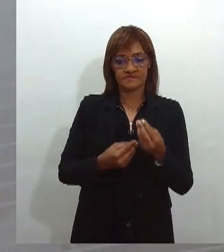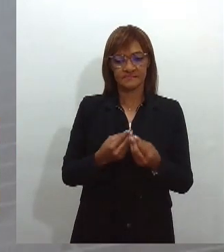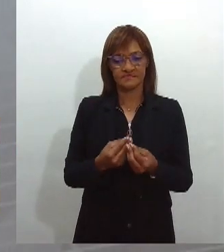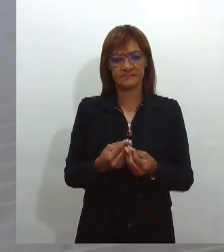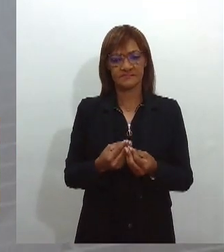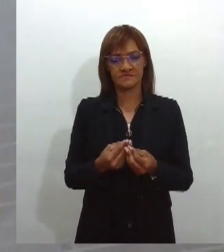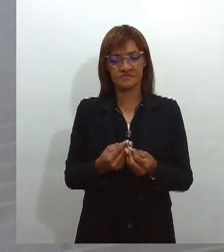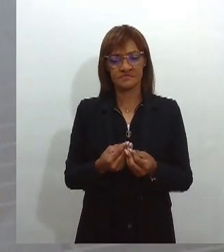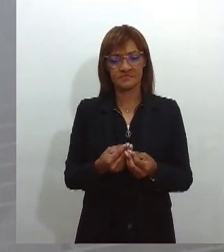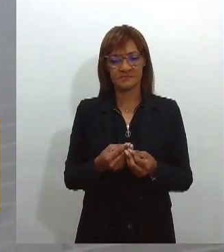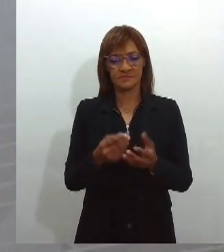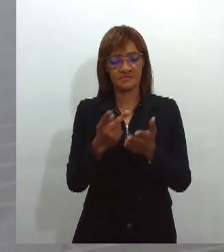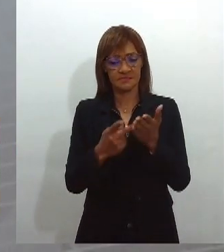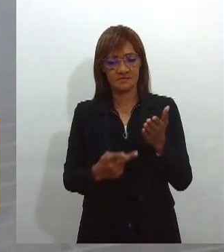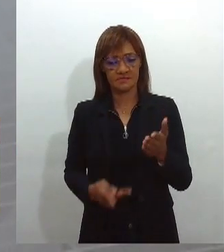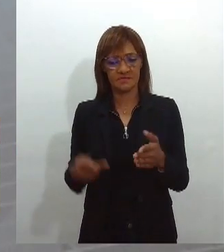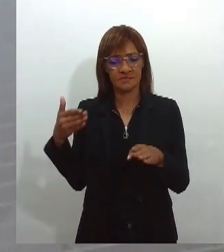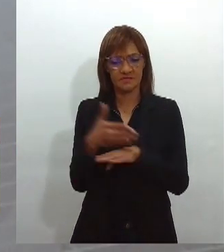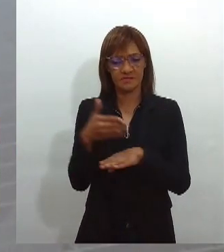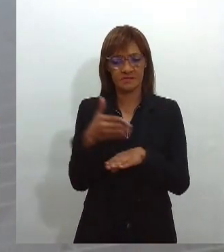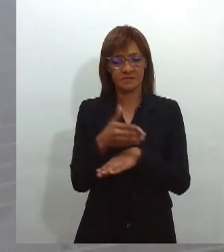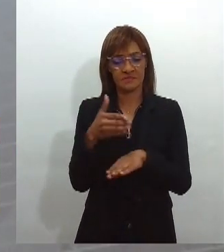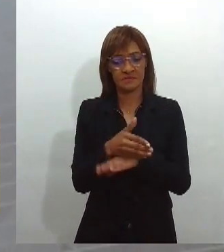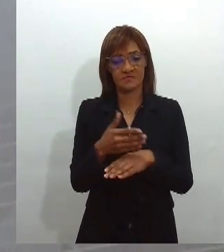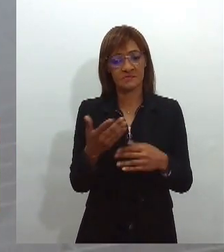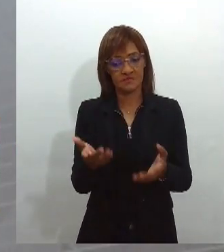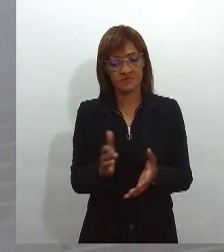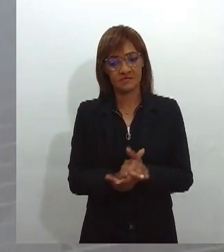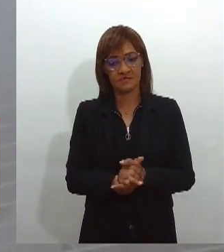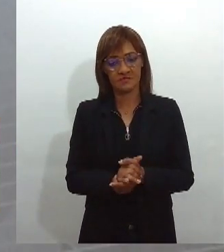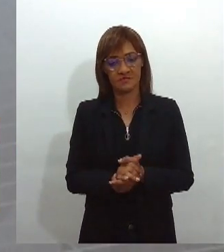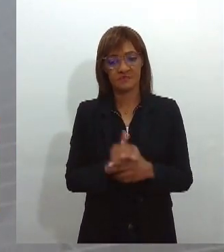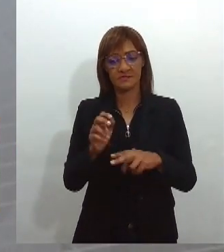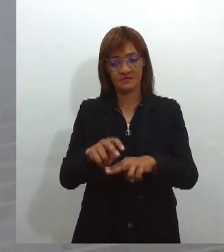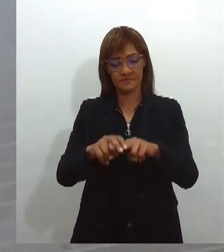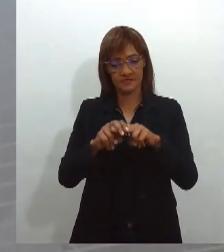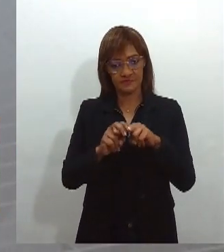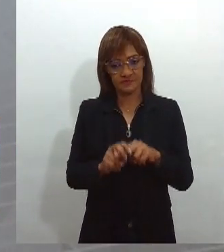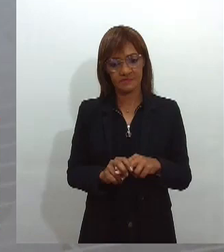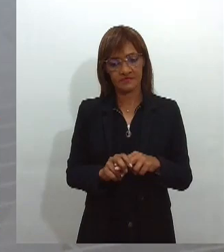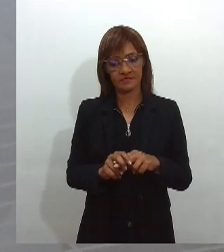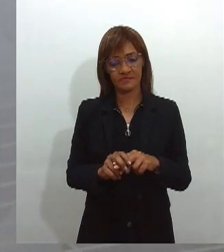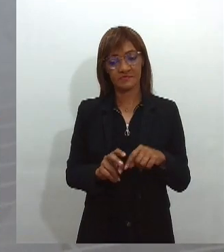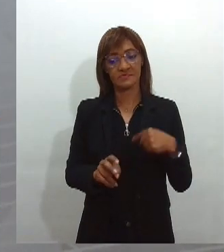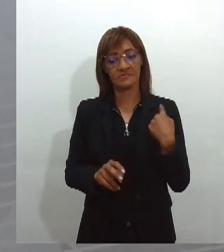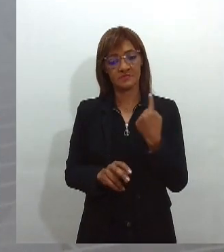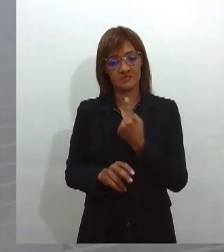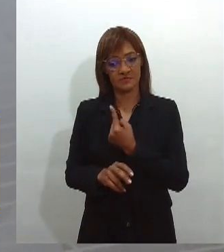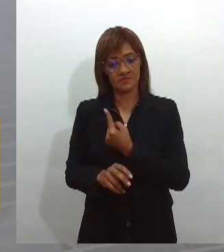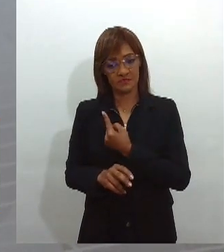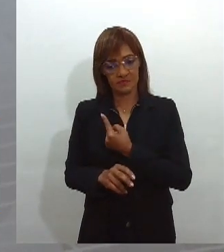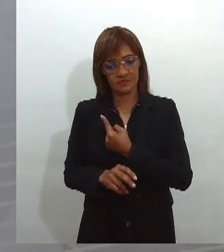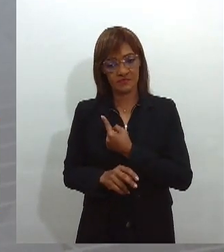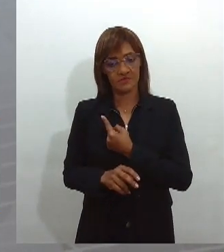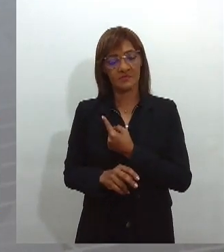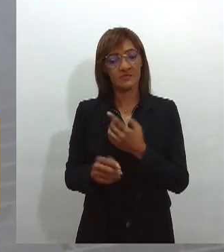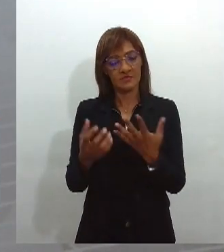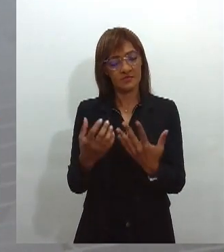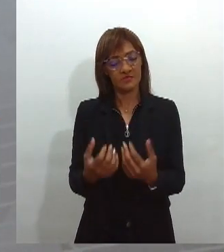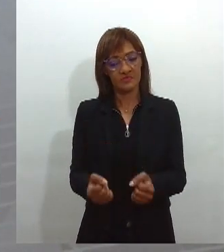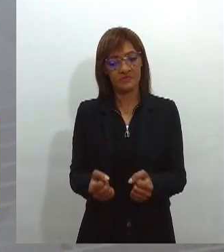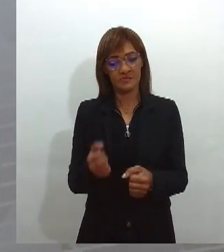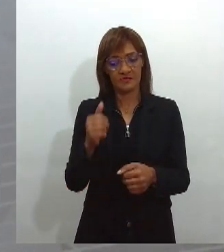maior participação popular, e por isso, né, que a gente vai, eu vou seguir o voto, né,